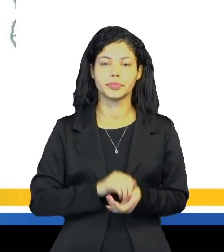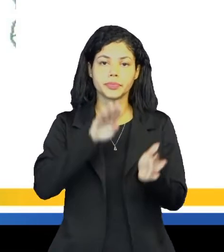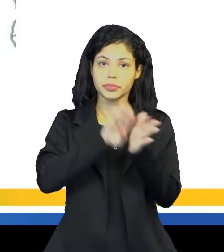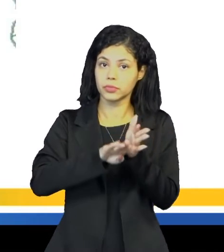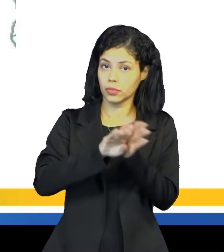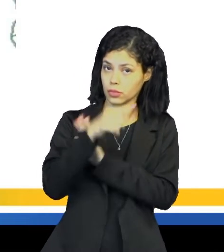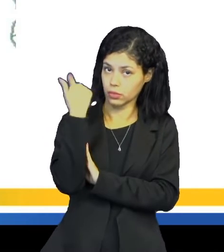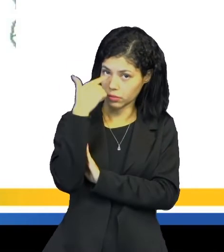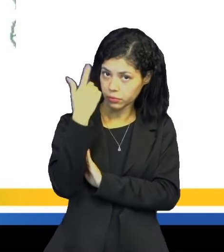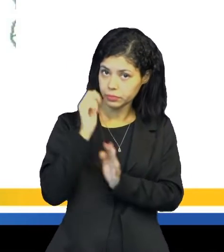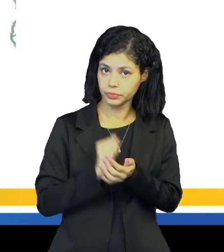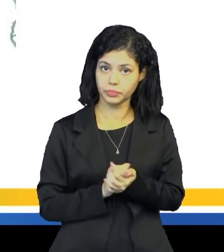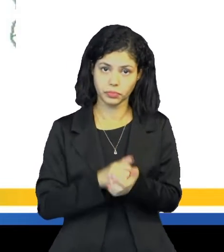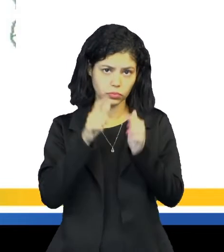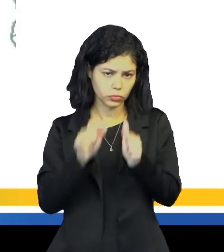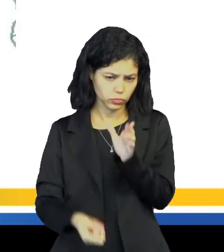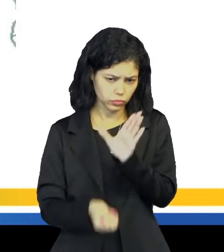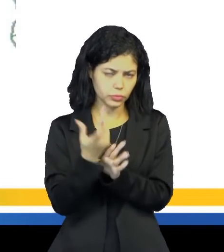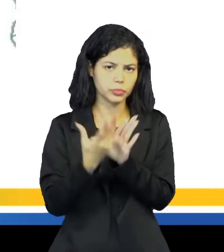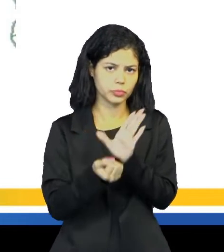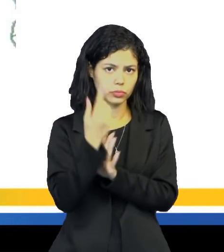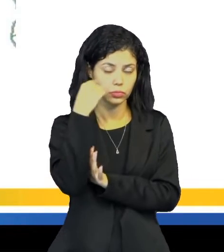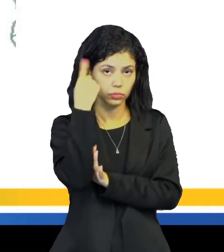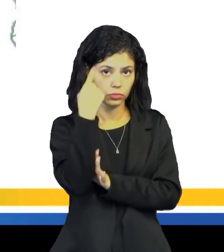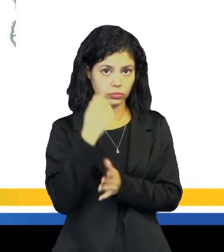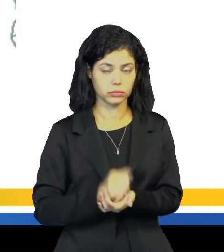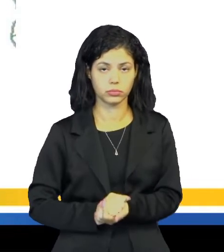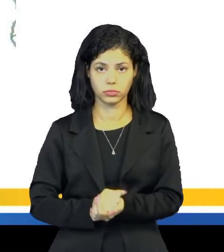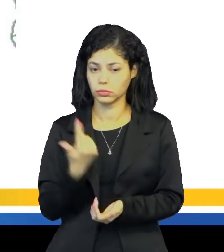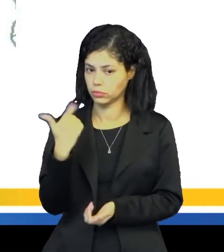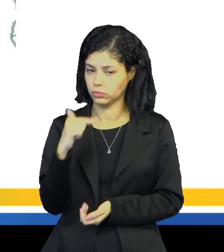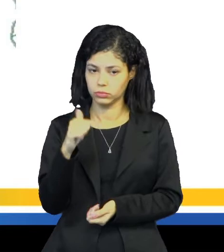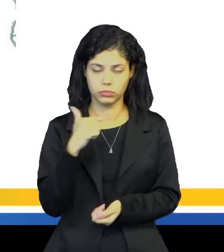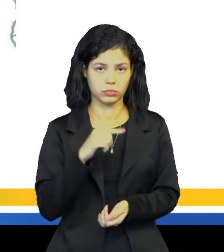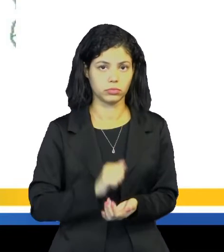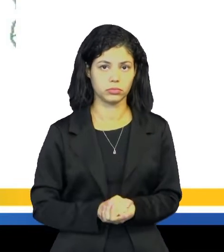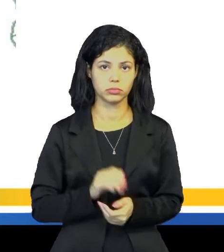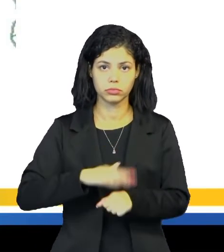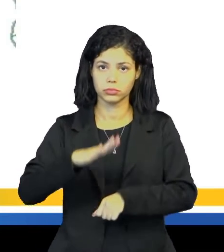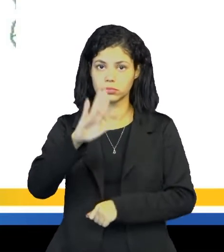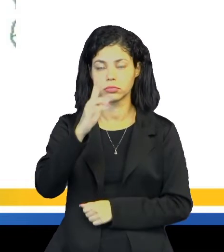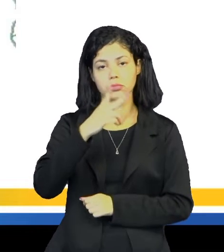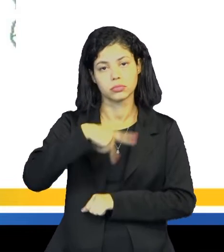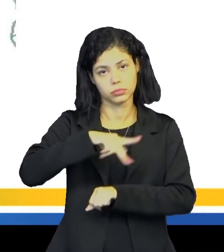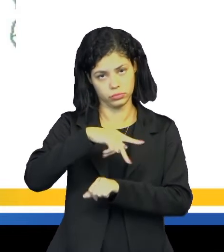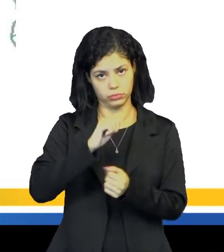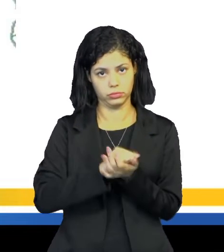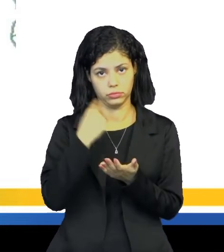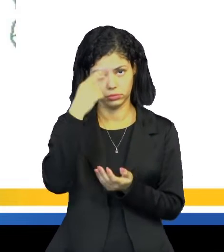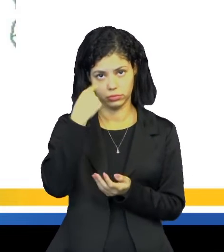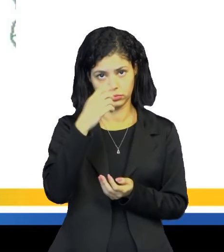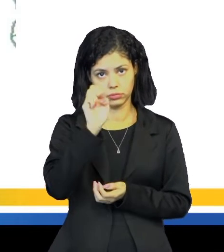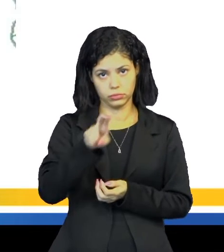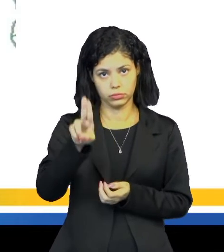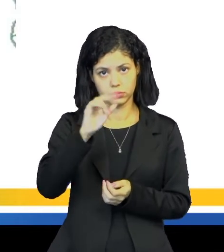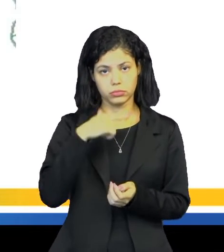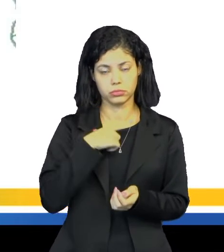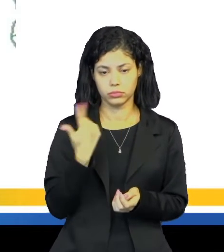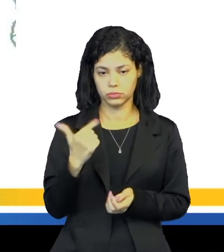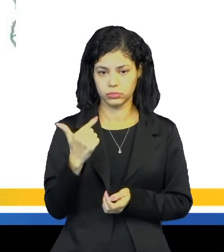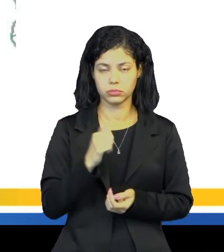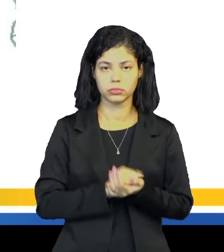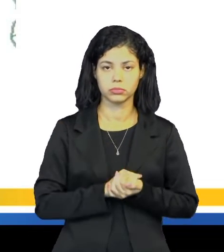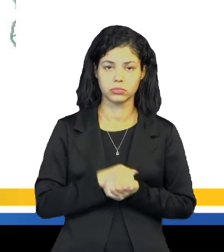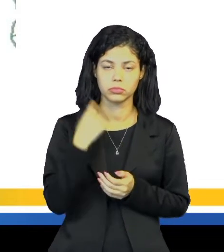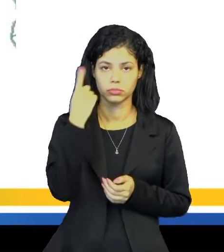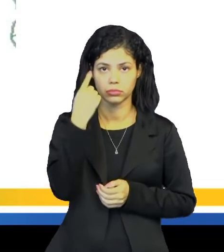Espanha ali na Europa, né, que foi de onde surgiu o espanhol, não tem nenhum mais país europeu ali que tem espanhol como idioma oficial,